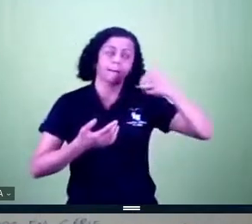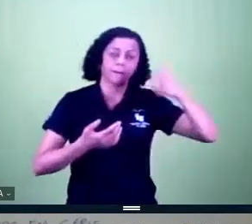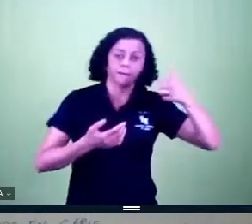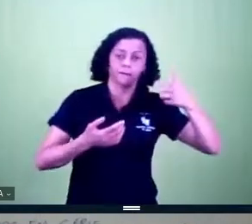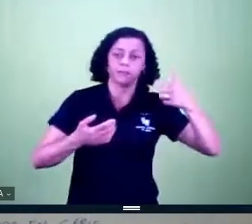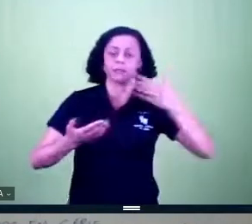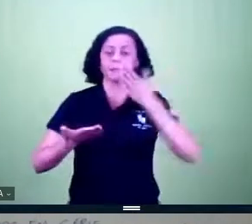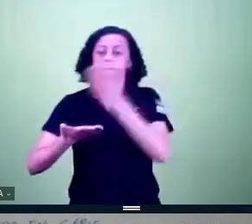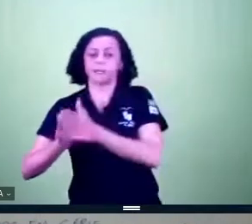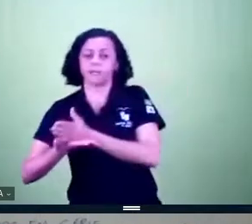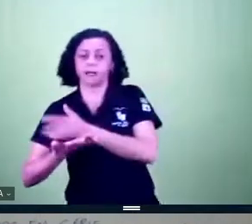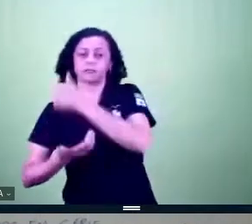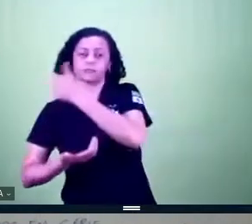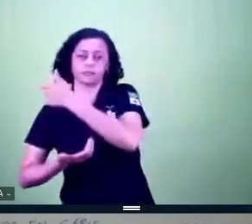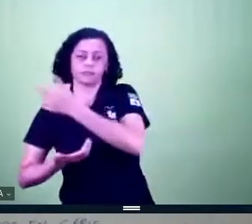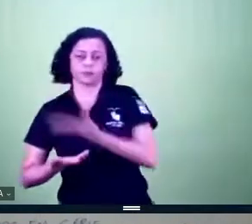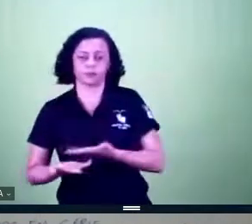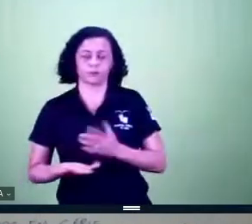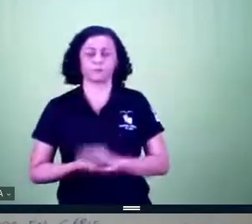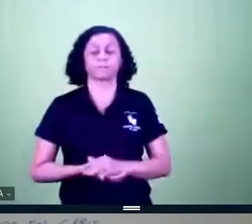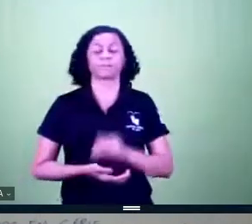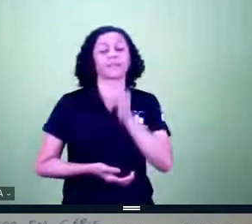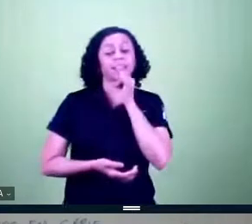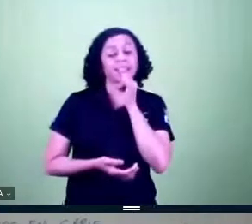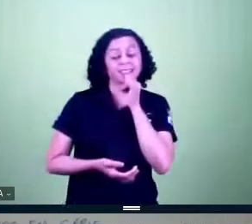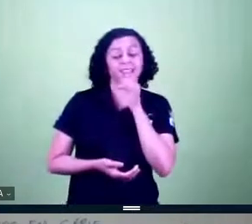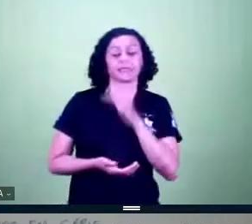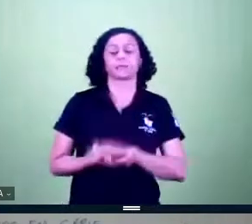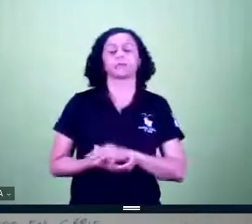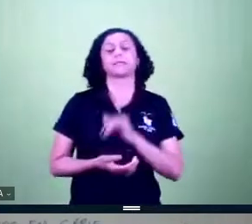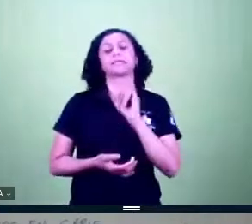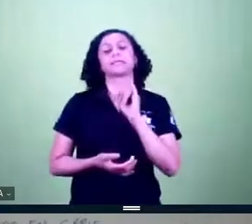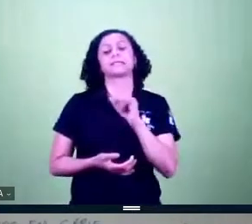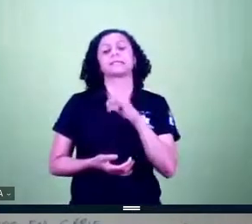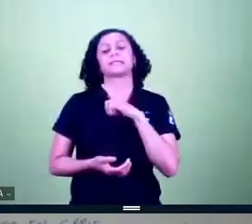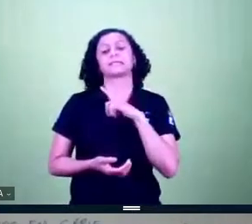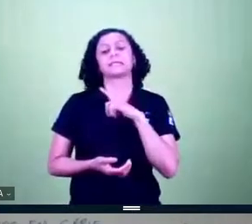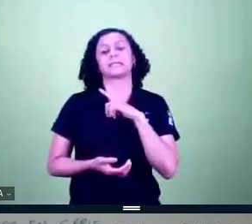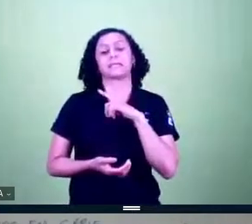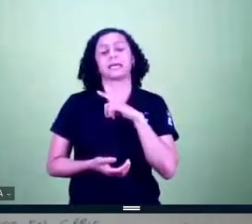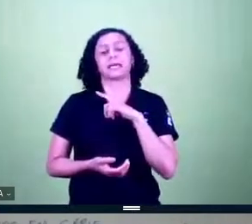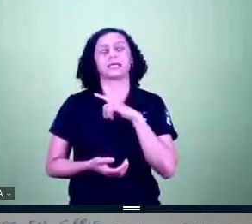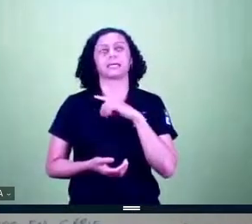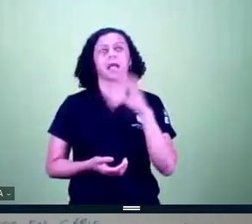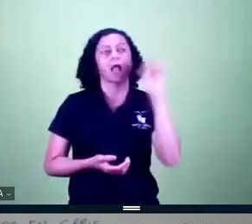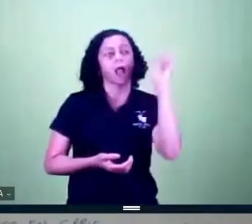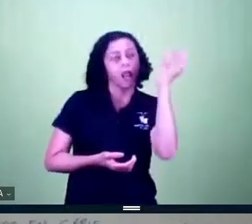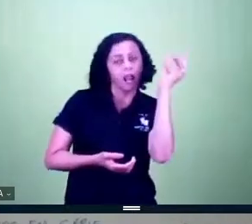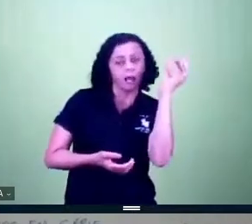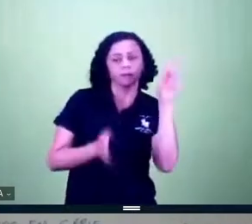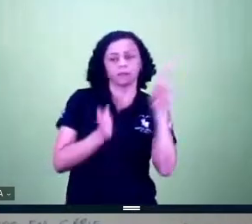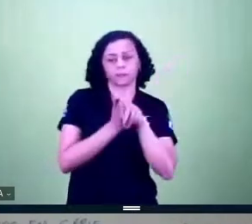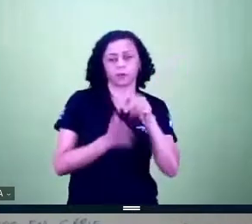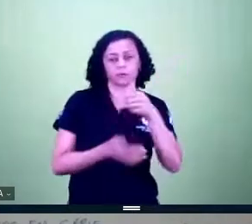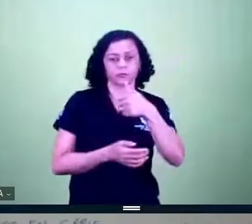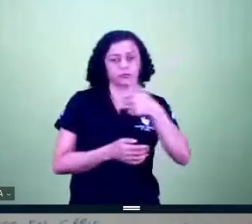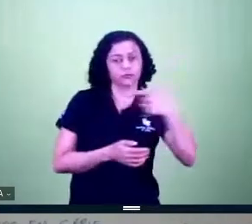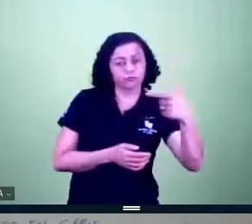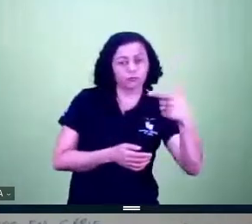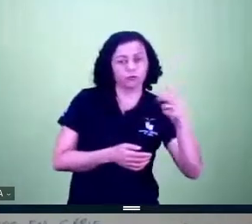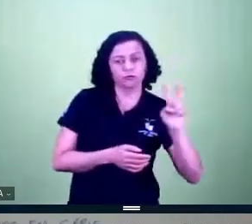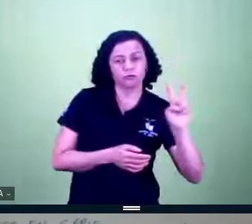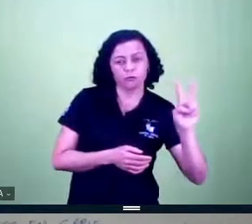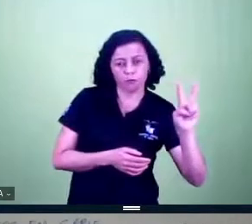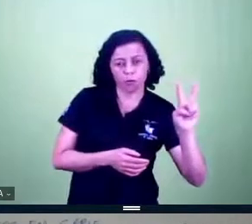ok? Se eu tenho lâmpadas, por exemplo, pessoal, para facilitar a nossa análise, lâmpadas que funcionam com 12 volts, né? Lâmpadas que elas funcionam